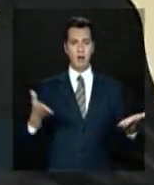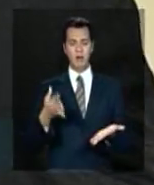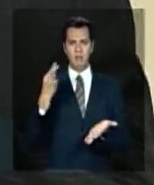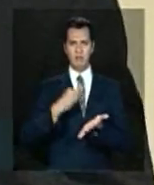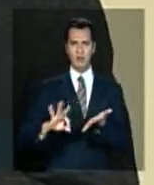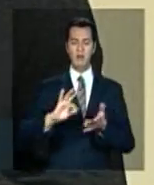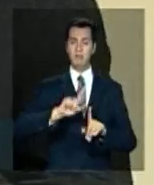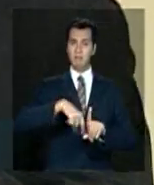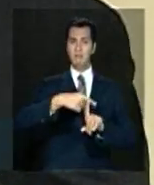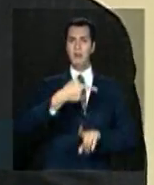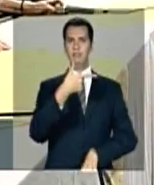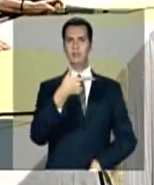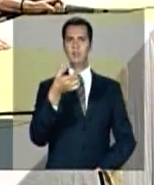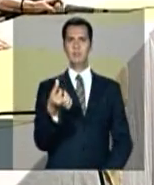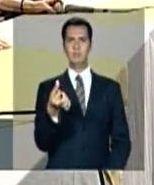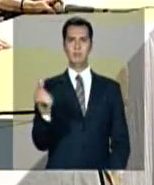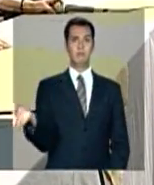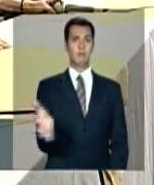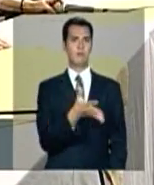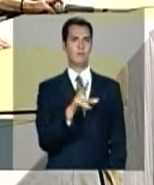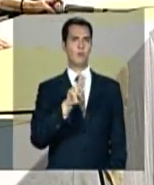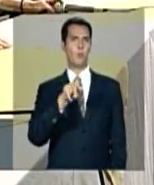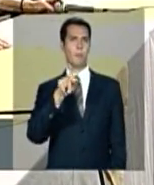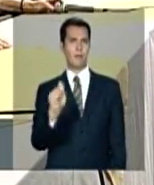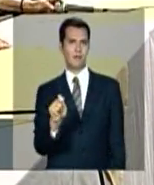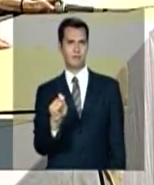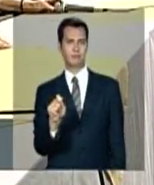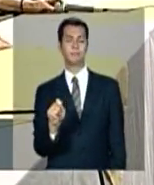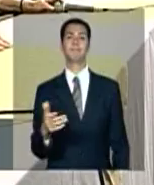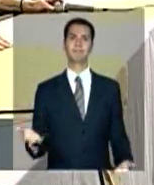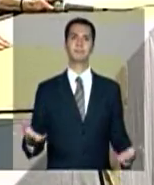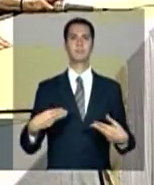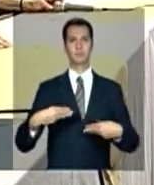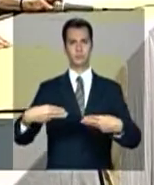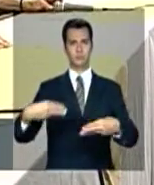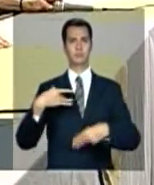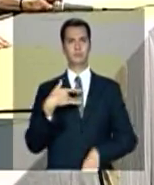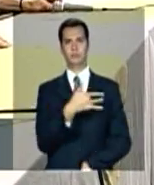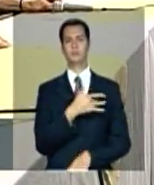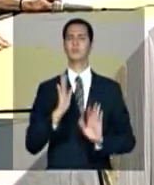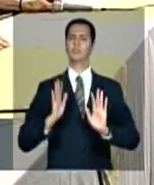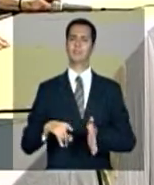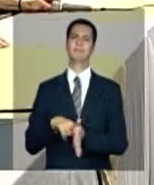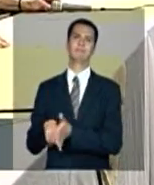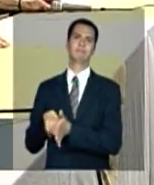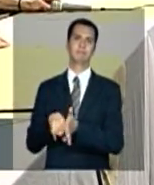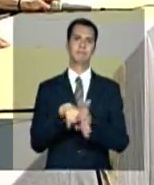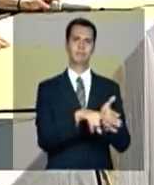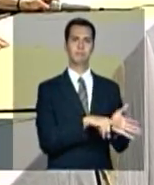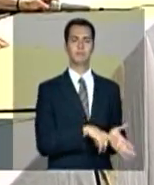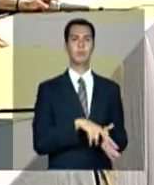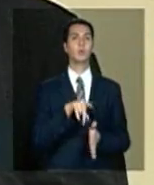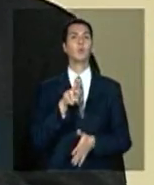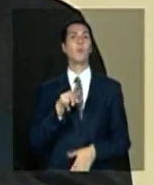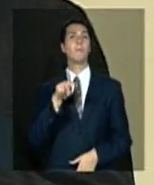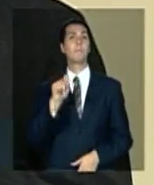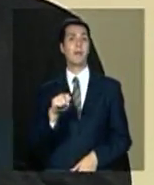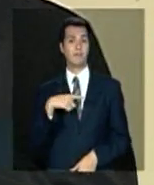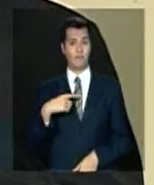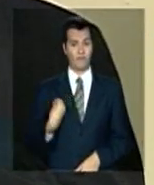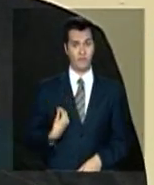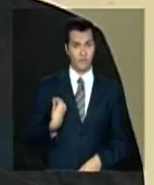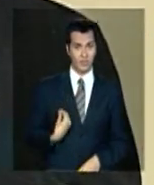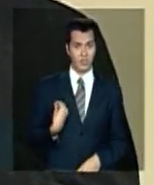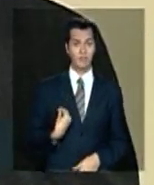mais 26 novas roupas e o ministério da saúde já fez um estudo das roupas que estão em funcionamento Onde estão em